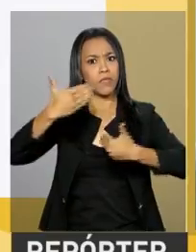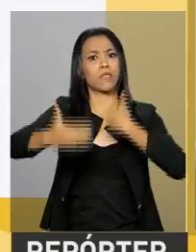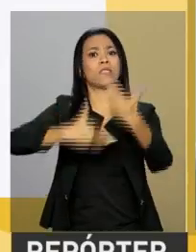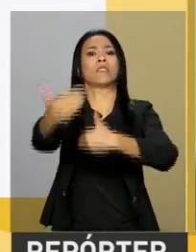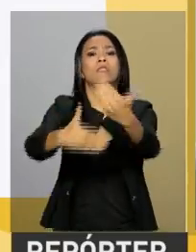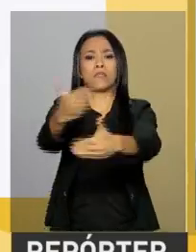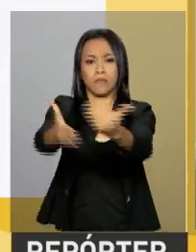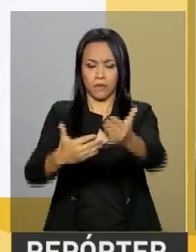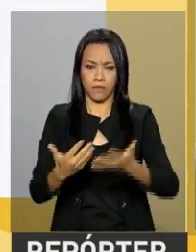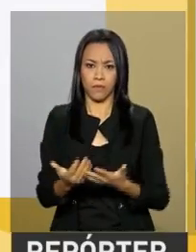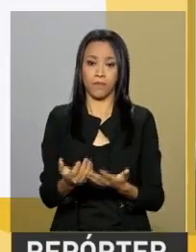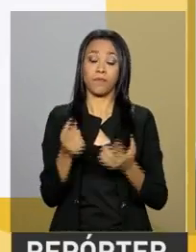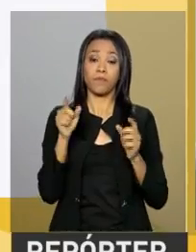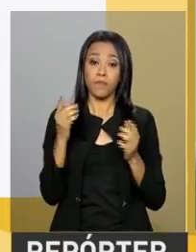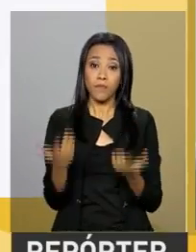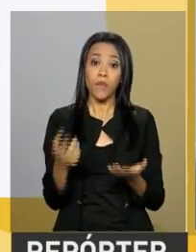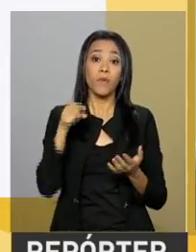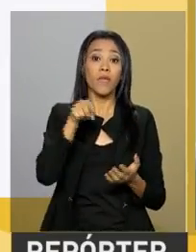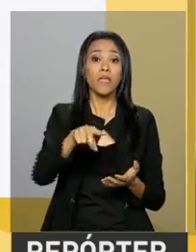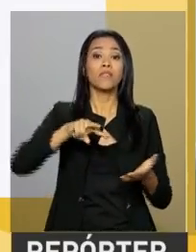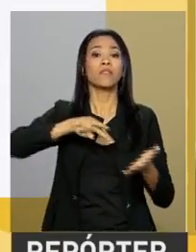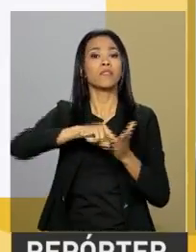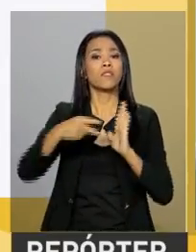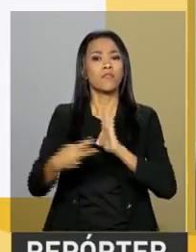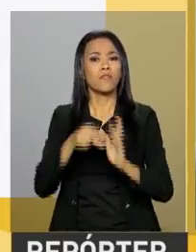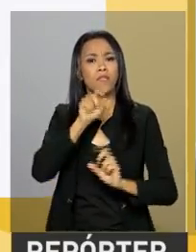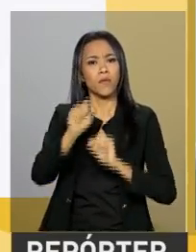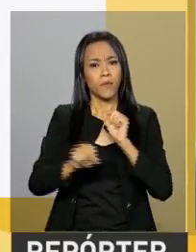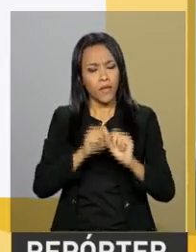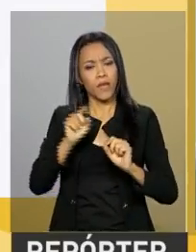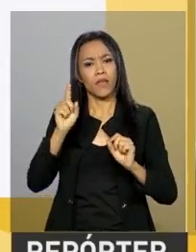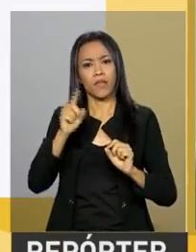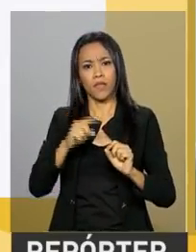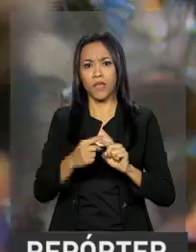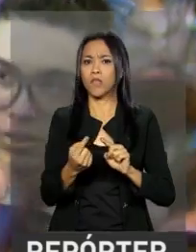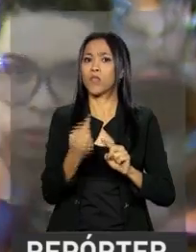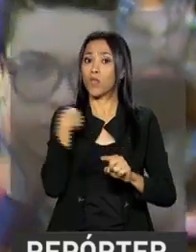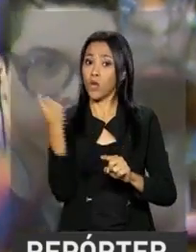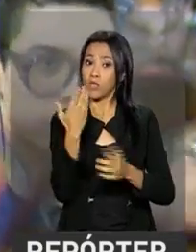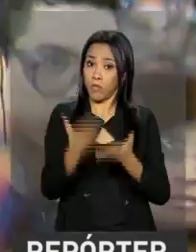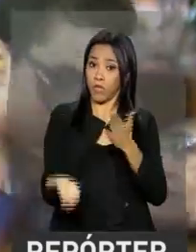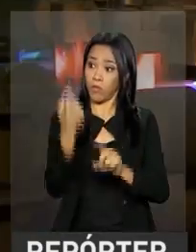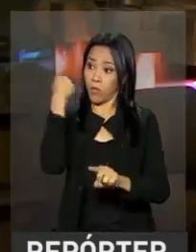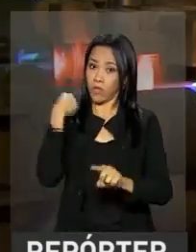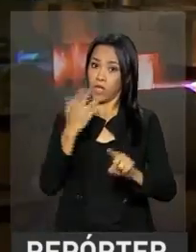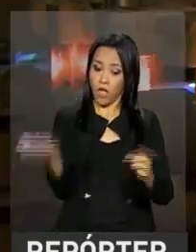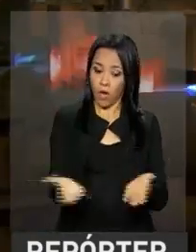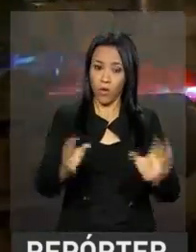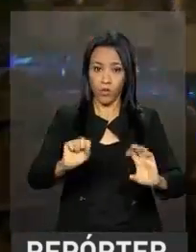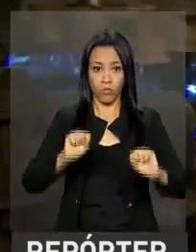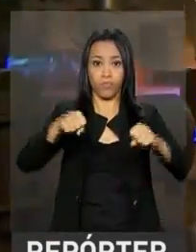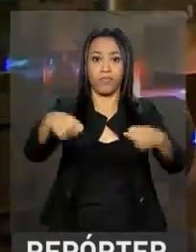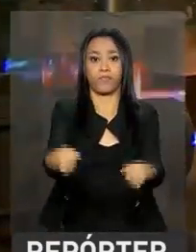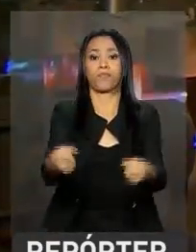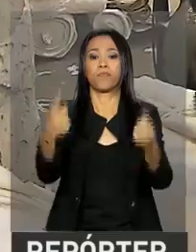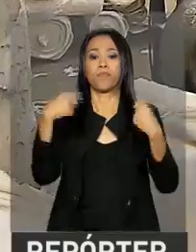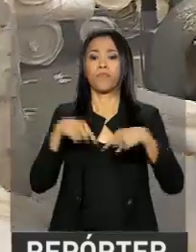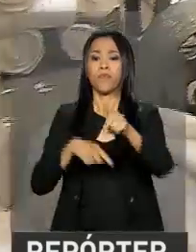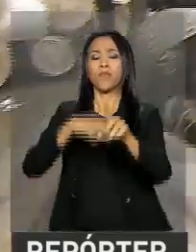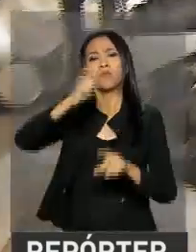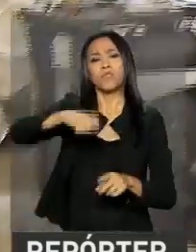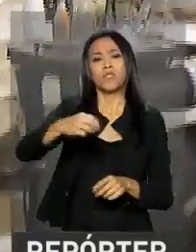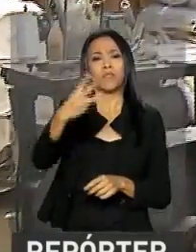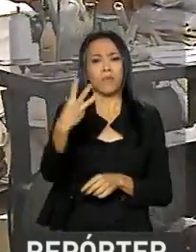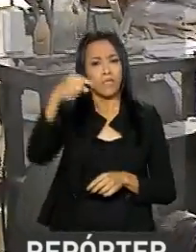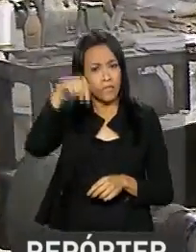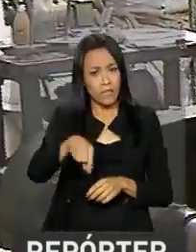13,4%, ele basicamente é a recuperação daquilo que nós perdemos no ano passado. Ao todo, o crescimento da economia no primeiro trimestre